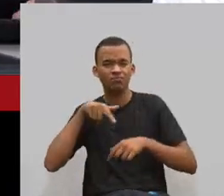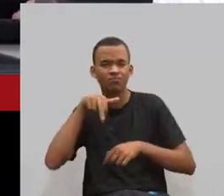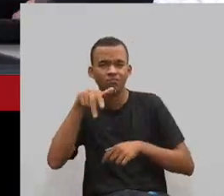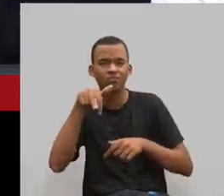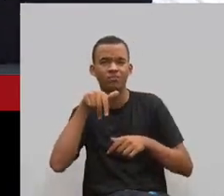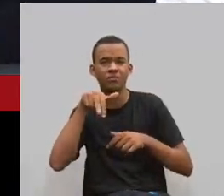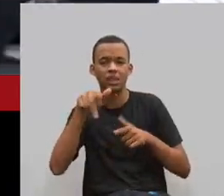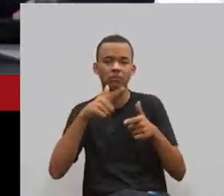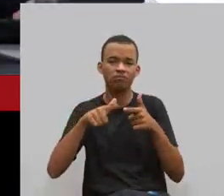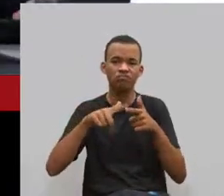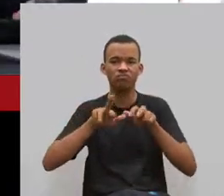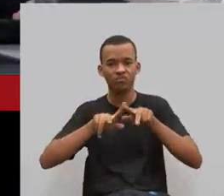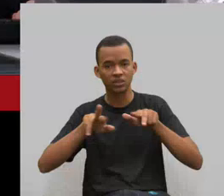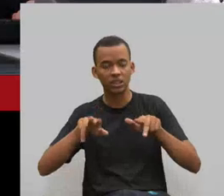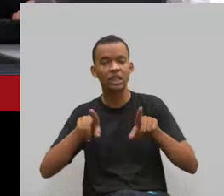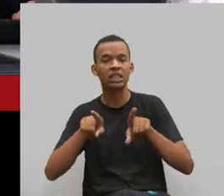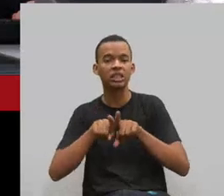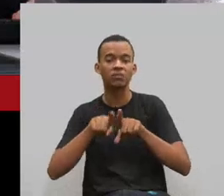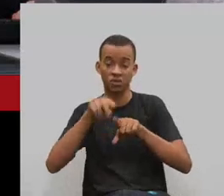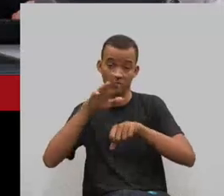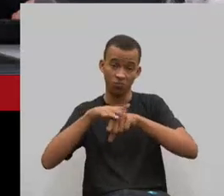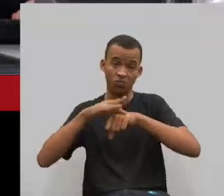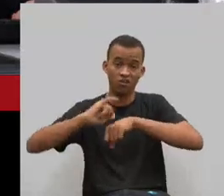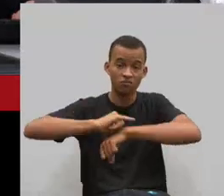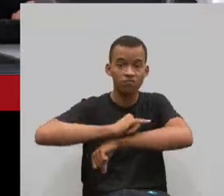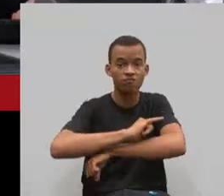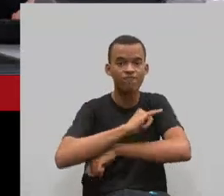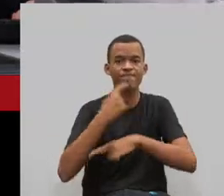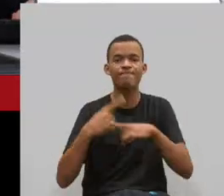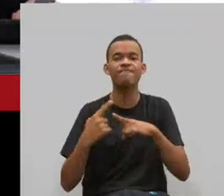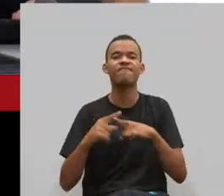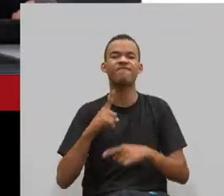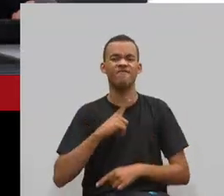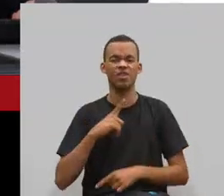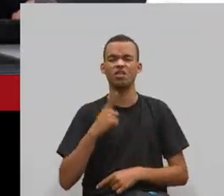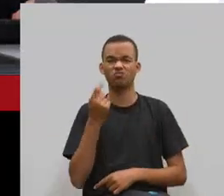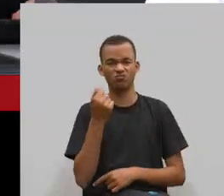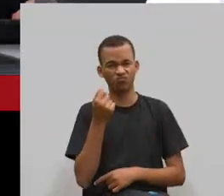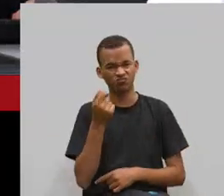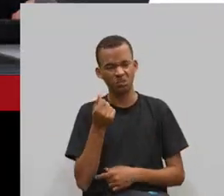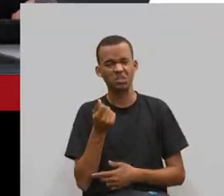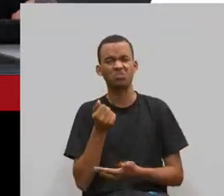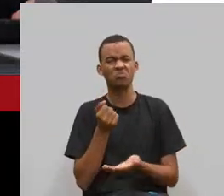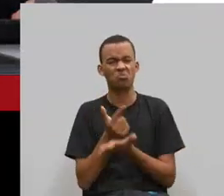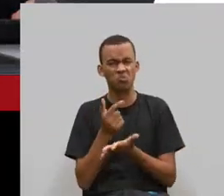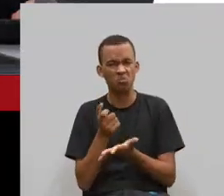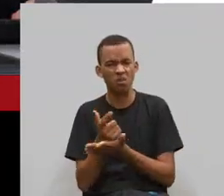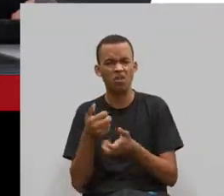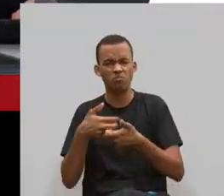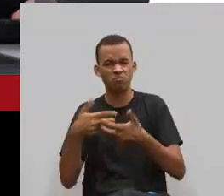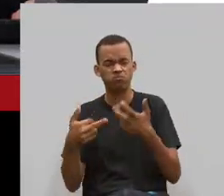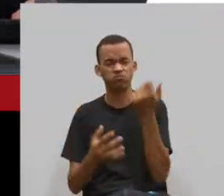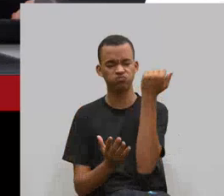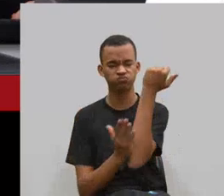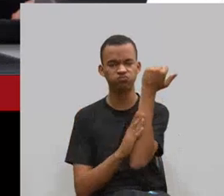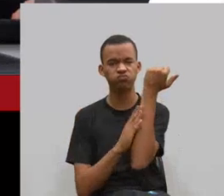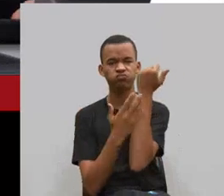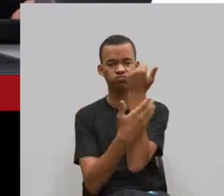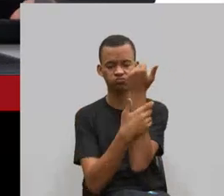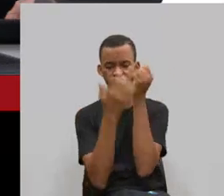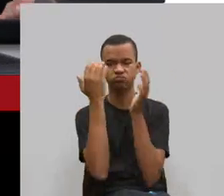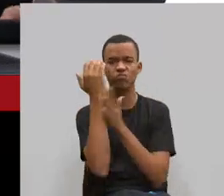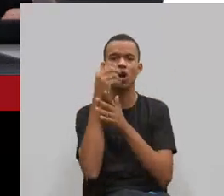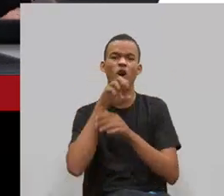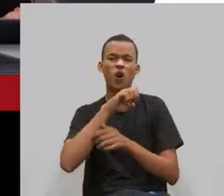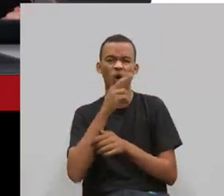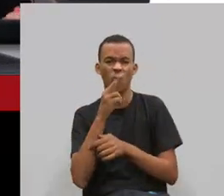já tem uma despesa enorme com algumas órteses com medicament que fazem uso às vezes